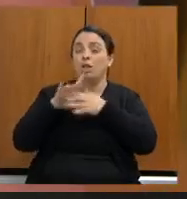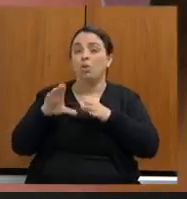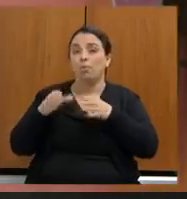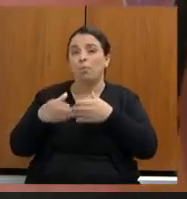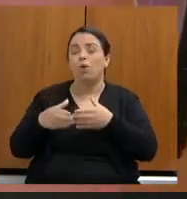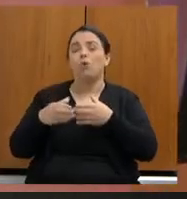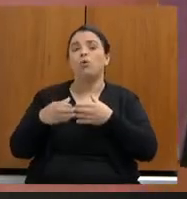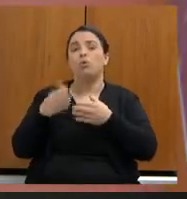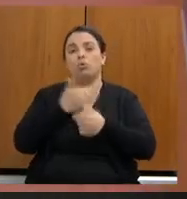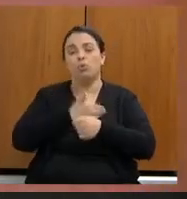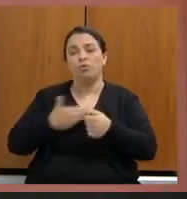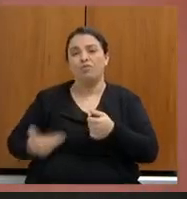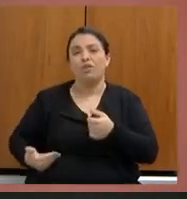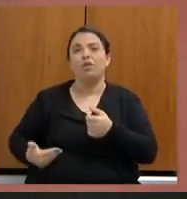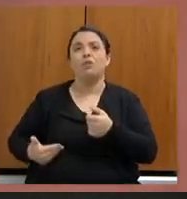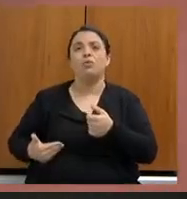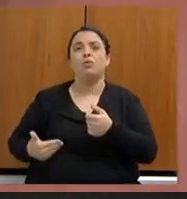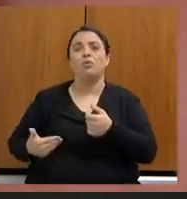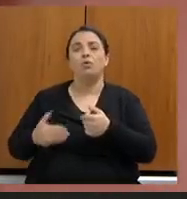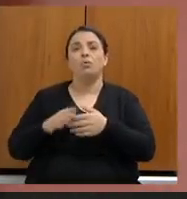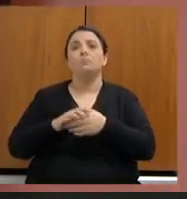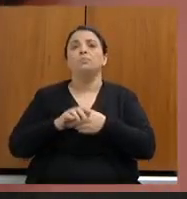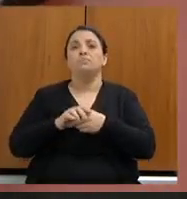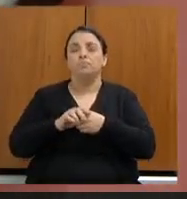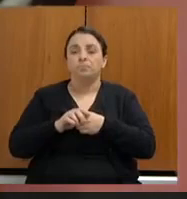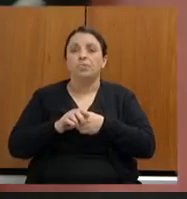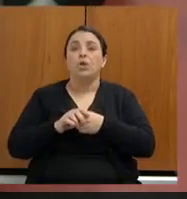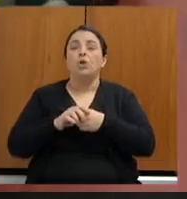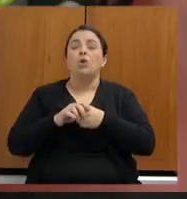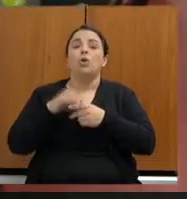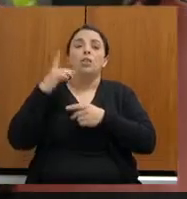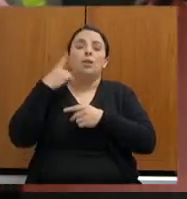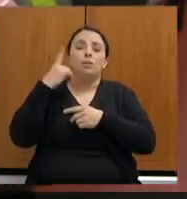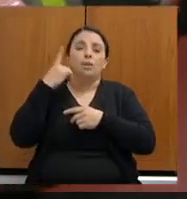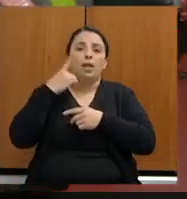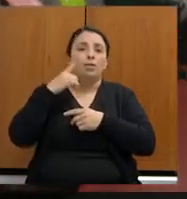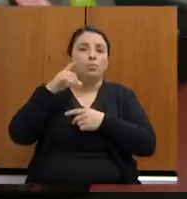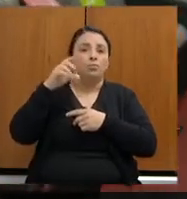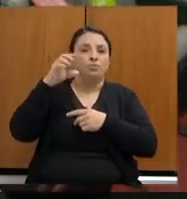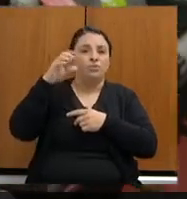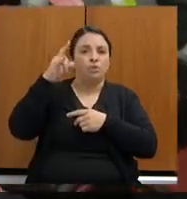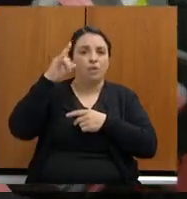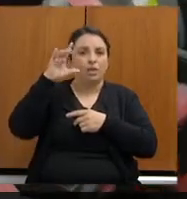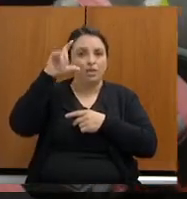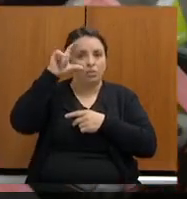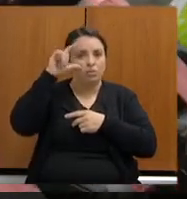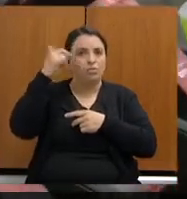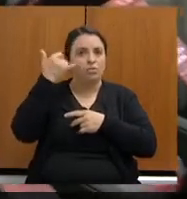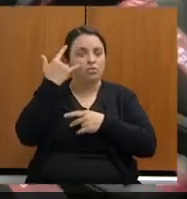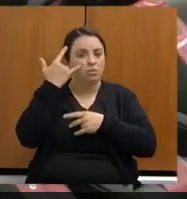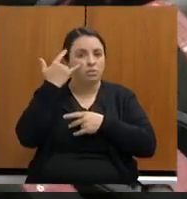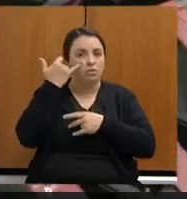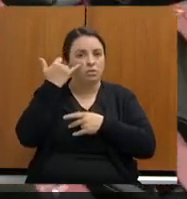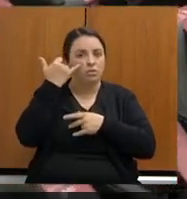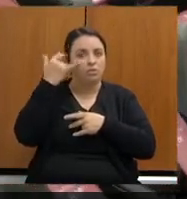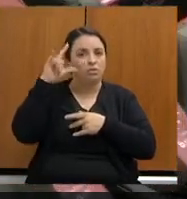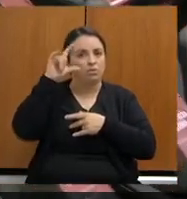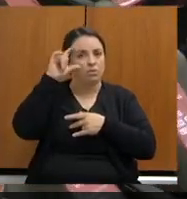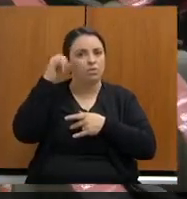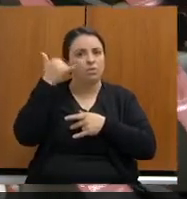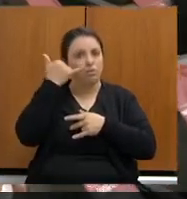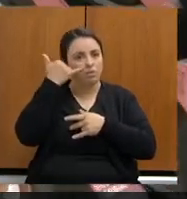luz Deputado Raul Belém o deputado Professor Cleiton o deputado Dalmo Ribeiro Silva